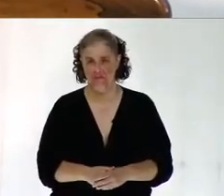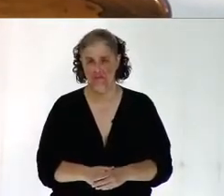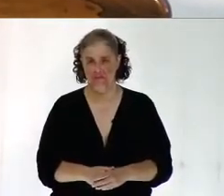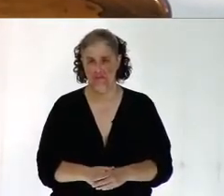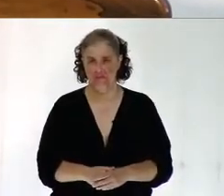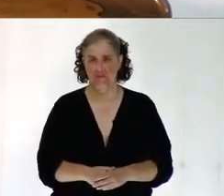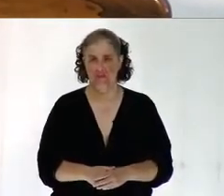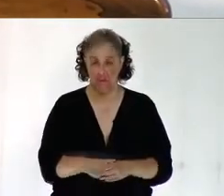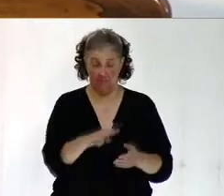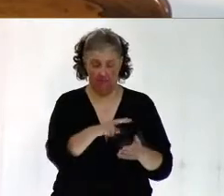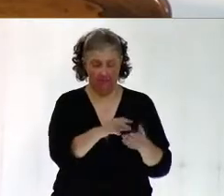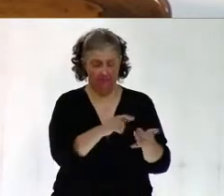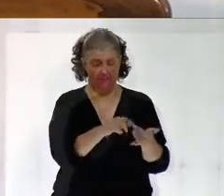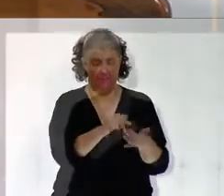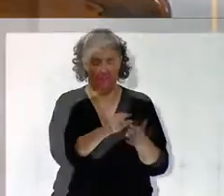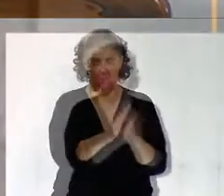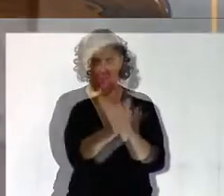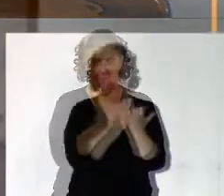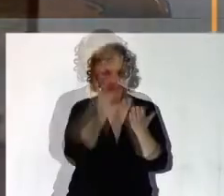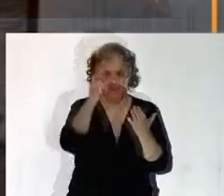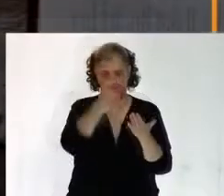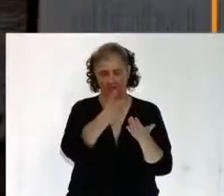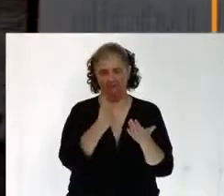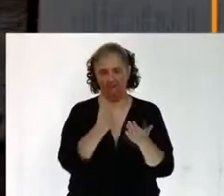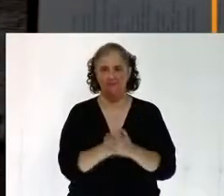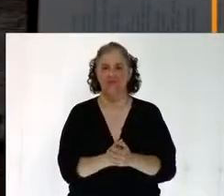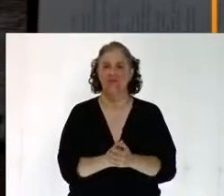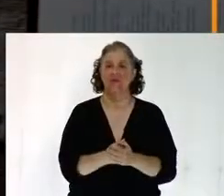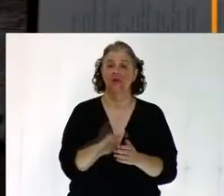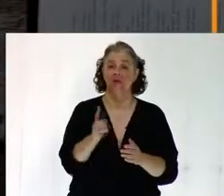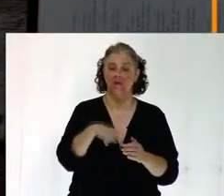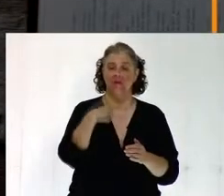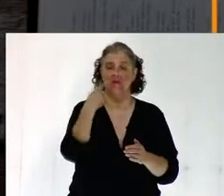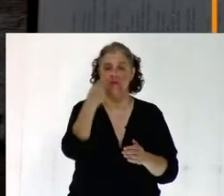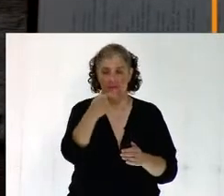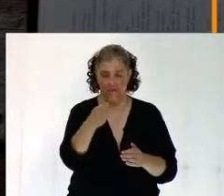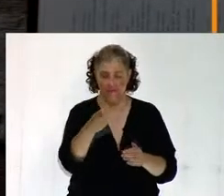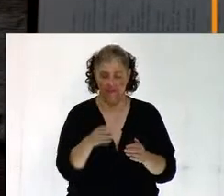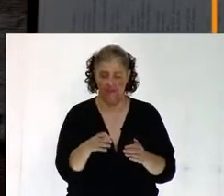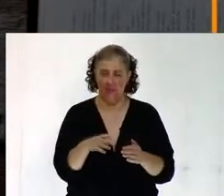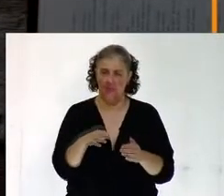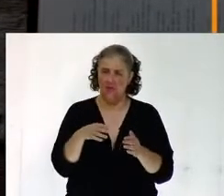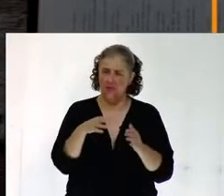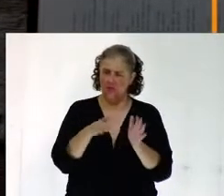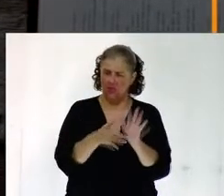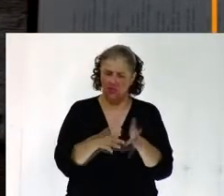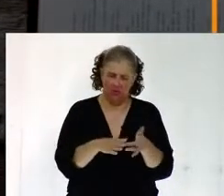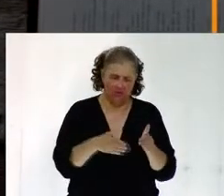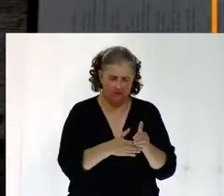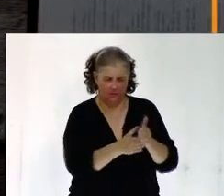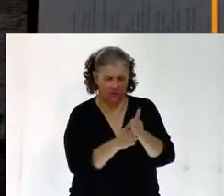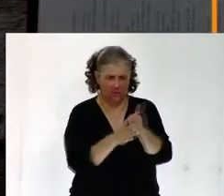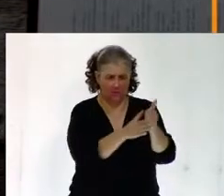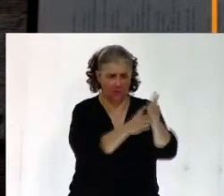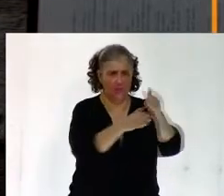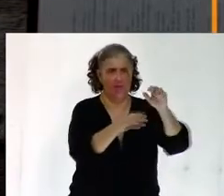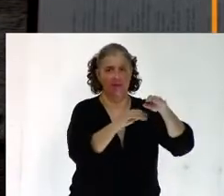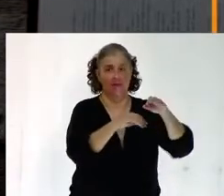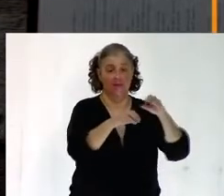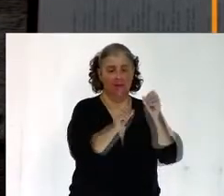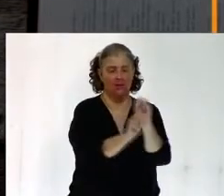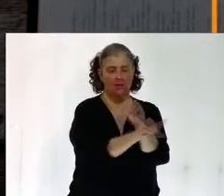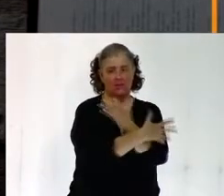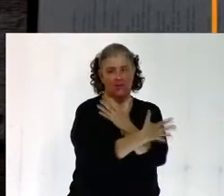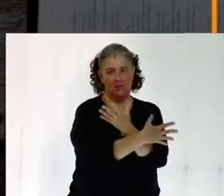está escrito assim a seguir foi jesus levado pelo espírito ao deserto para ser tentado